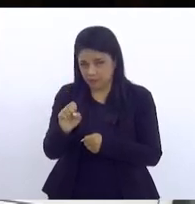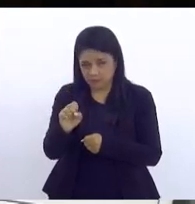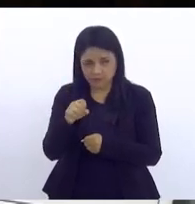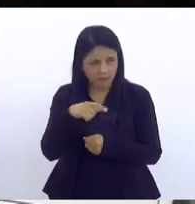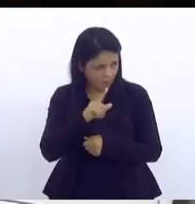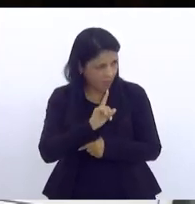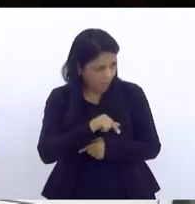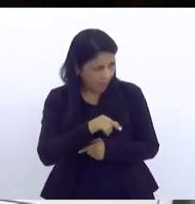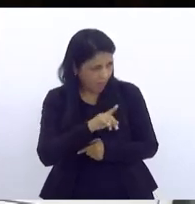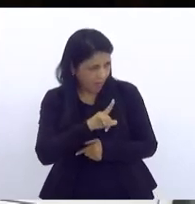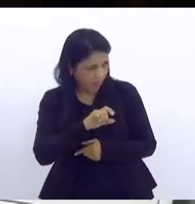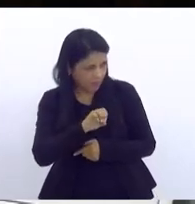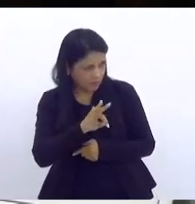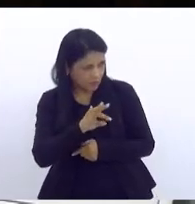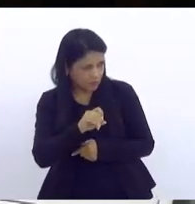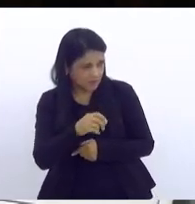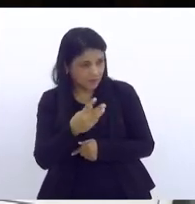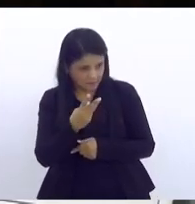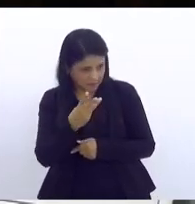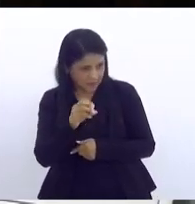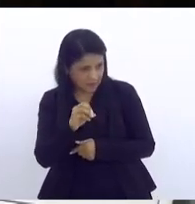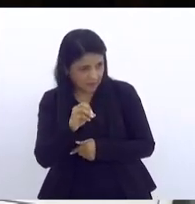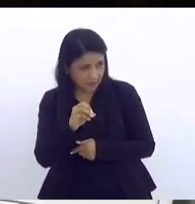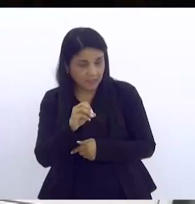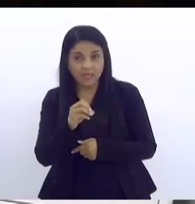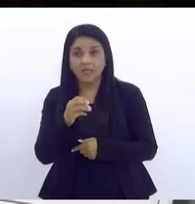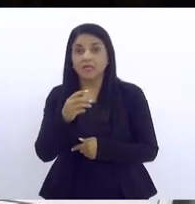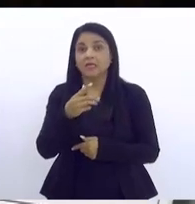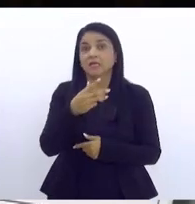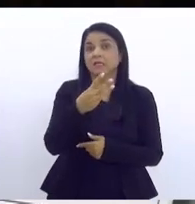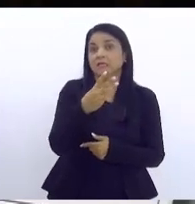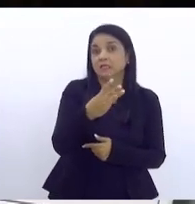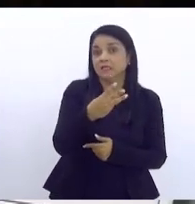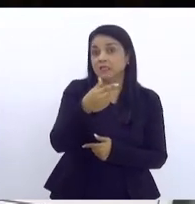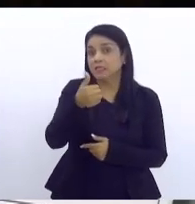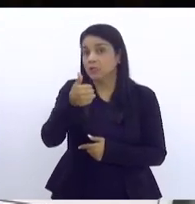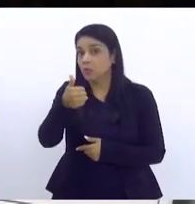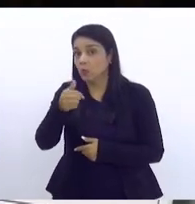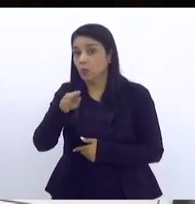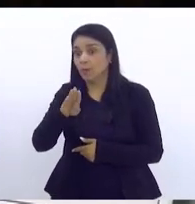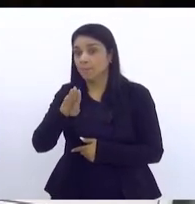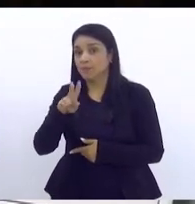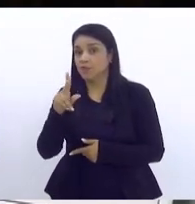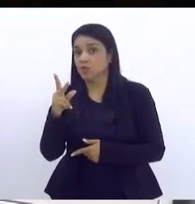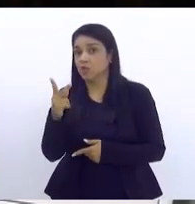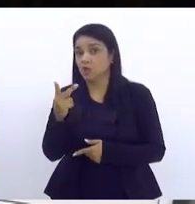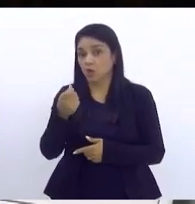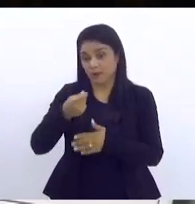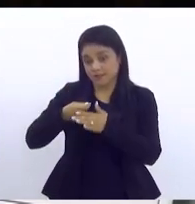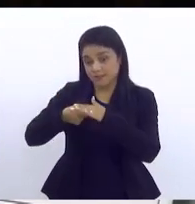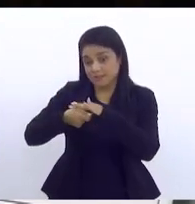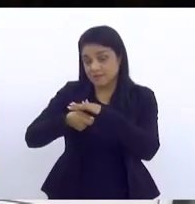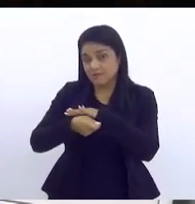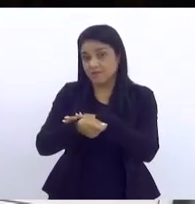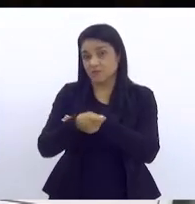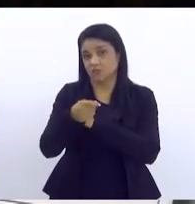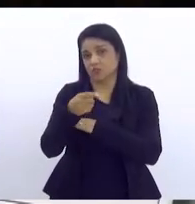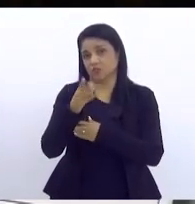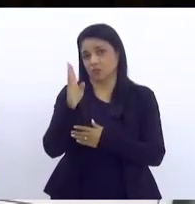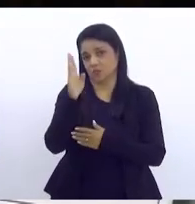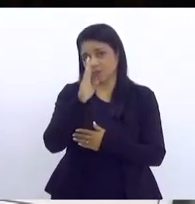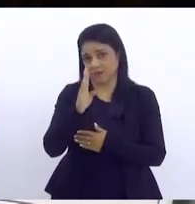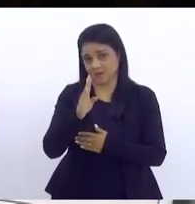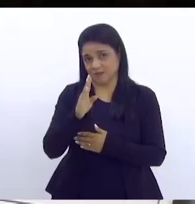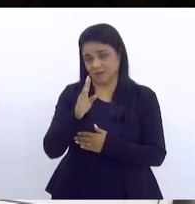Letícia 30 31 bilhões ao ano a gente deveria est investindo e esse